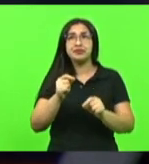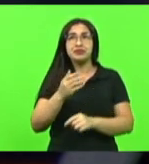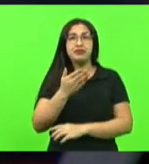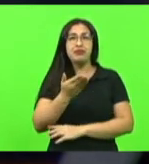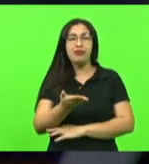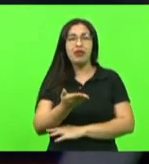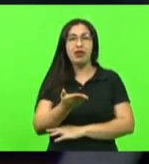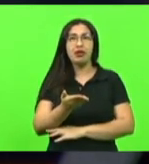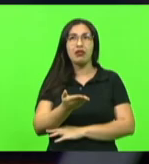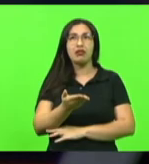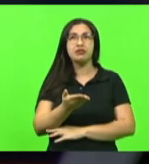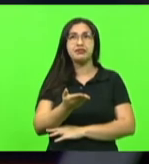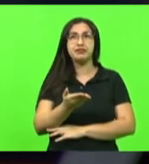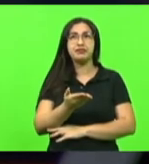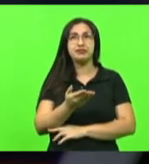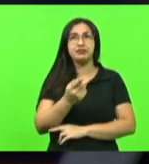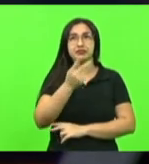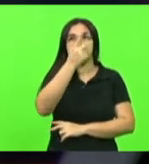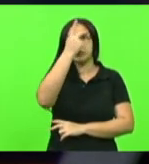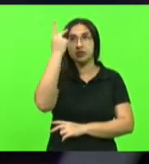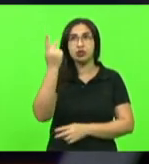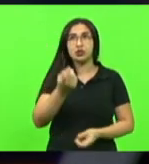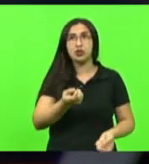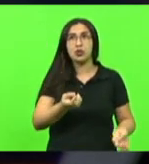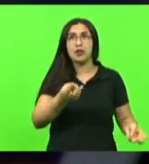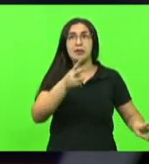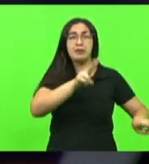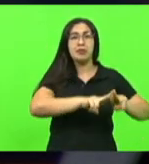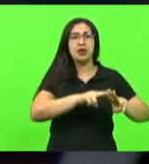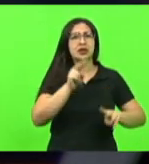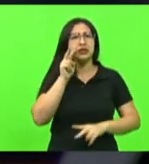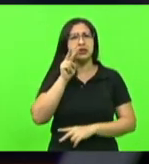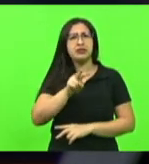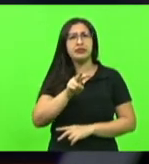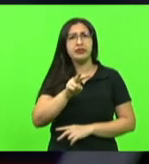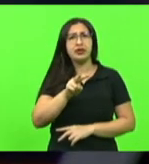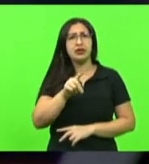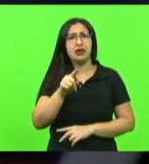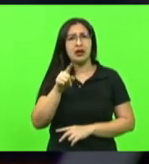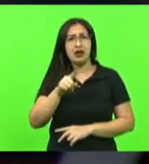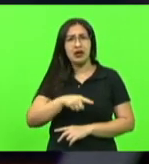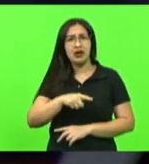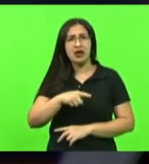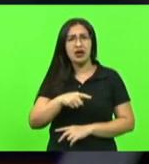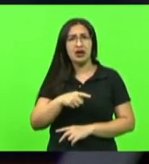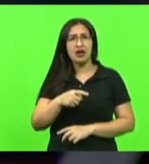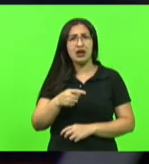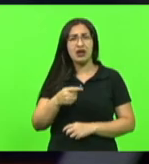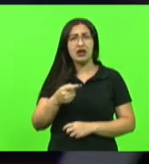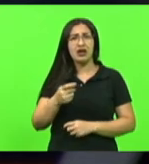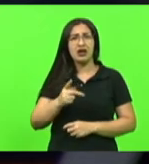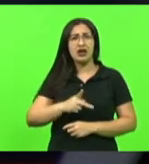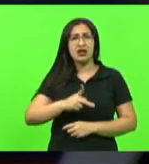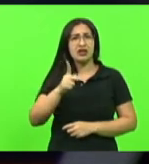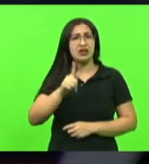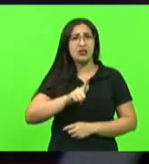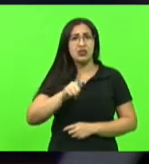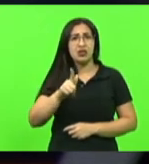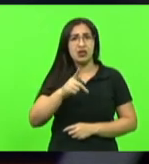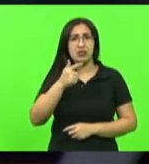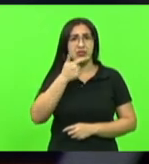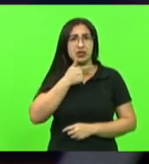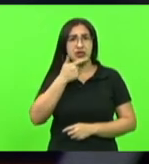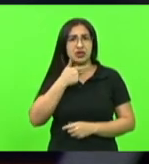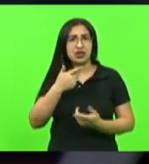quando a pessoa foi presa, eu olhei ali, era quilos de queijo e não era de maconha,